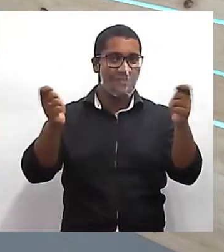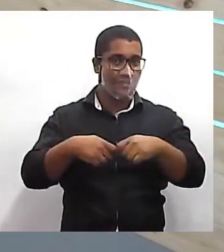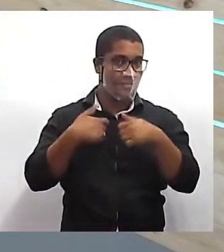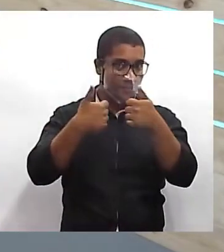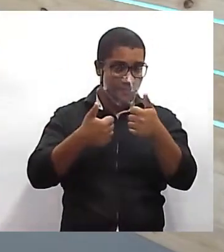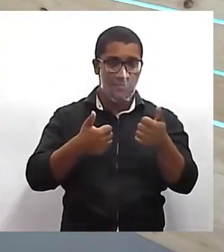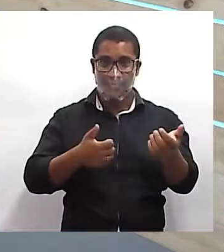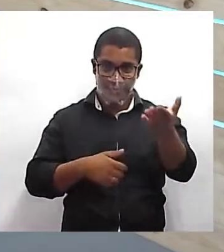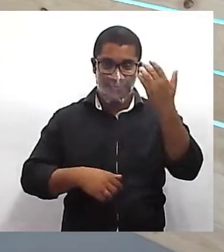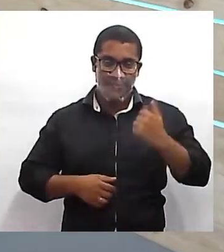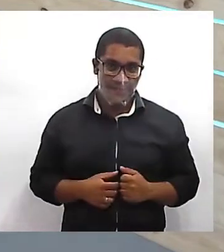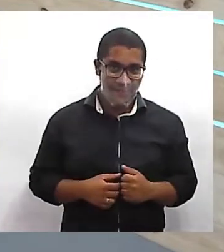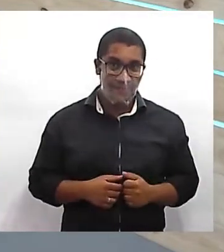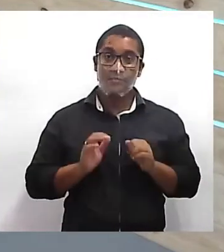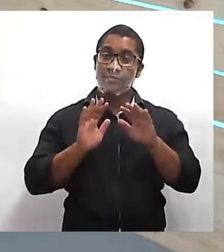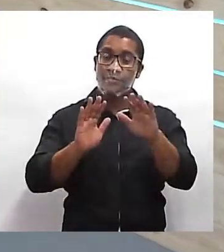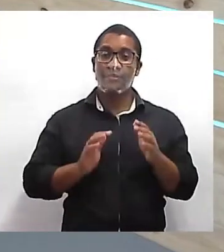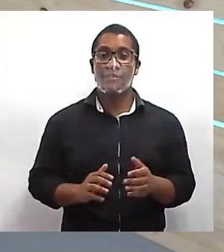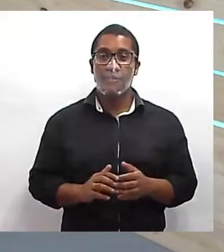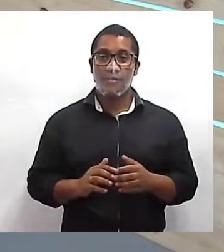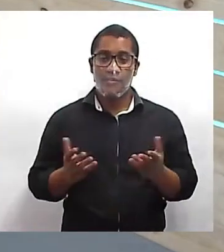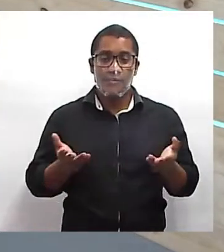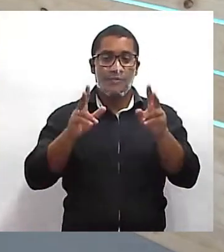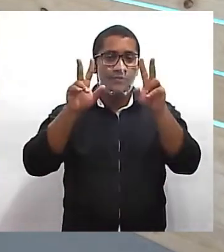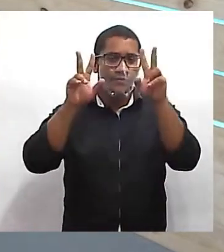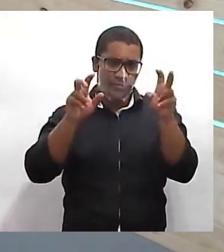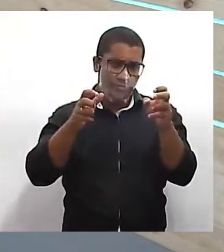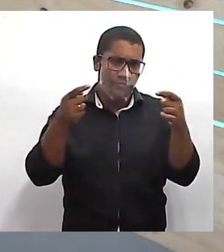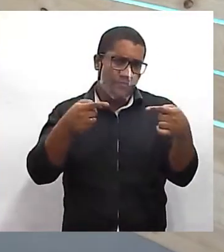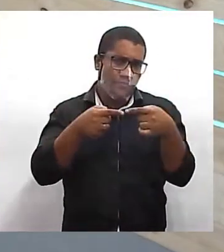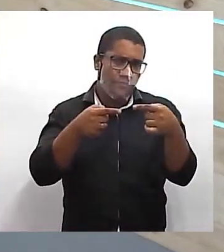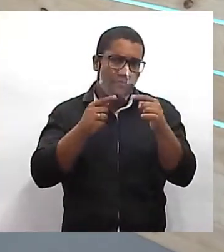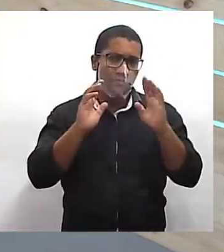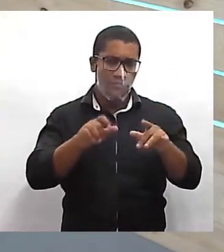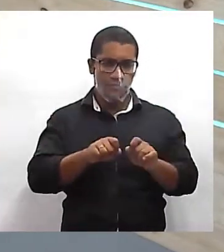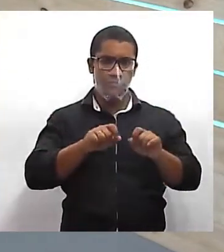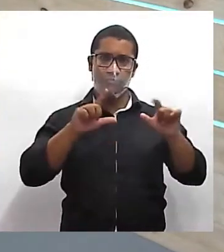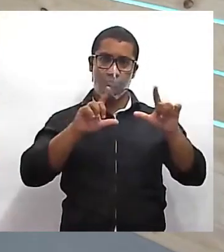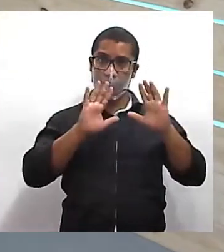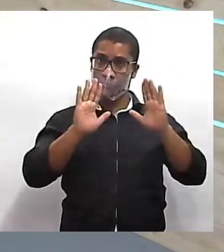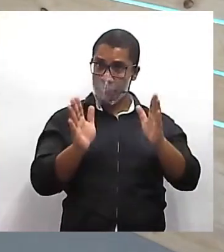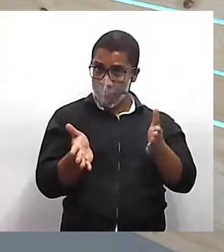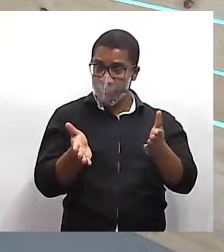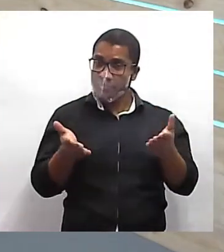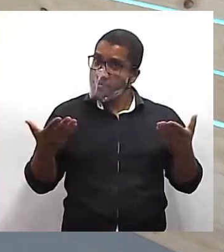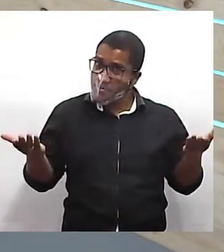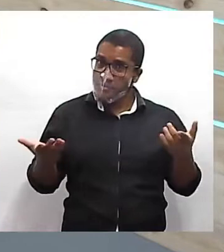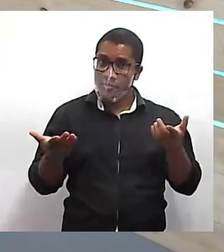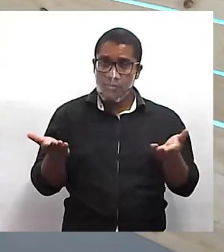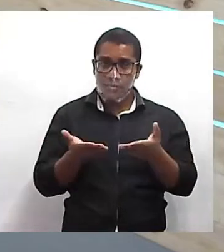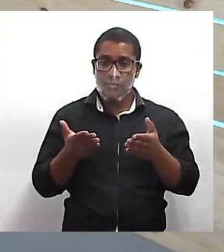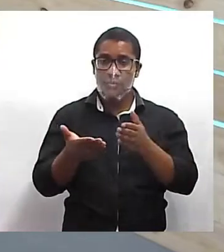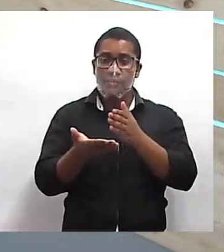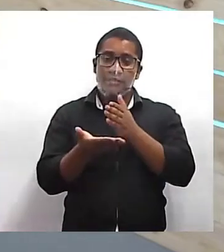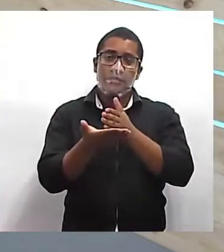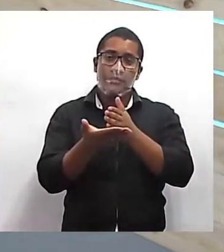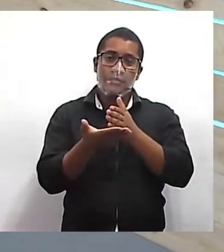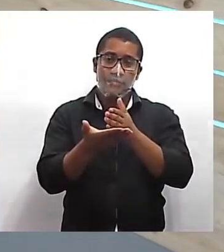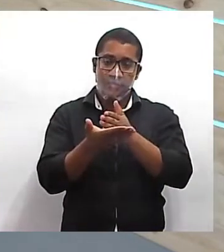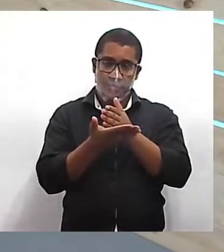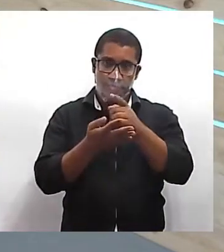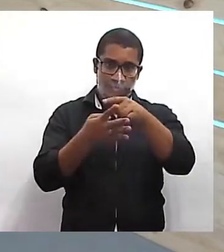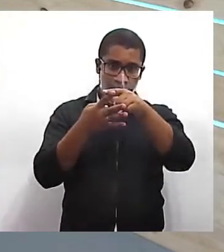lá? Bem, então, como temática, já que a temática já está posta, eu resolvi dividir a temática a ser discutida em